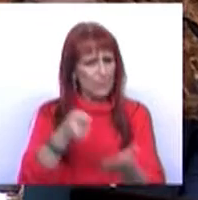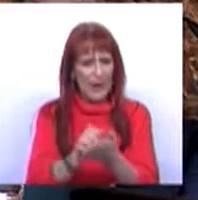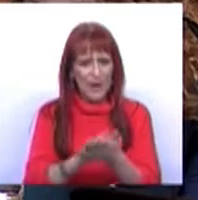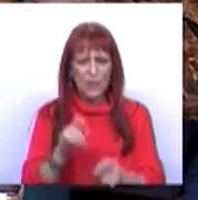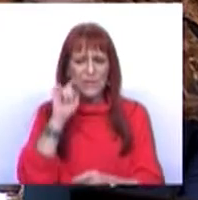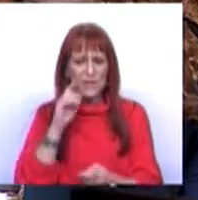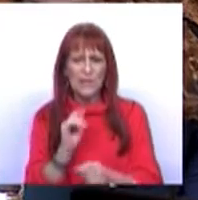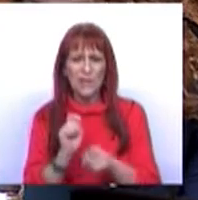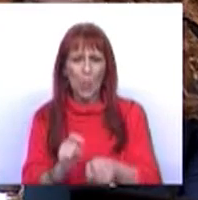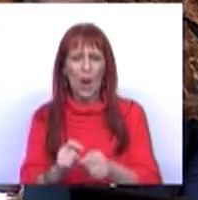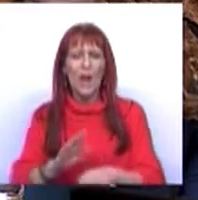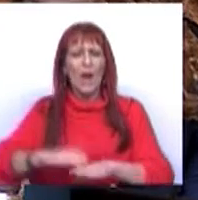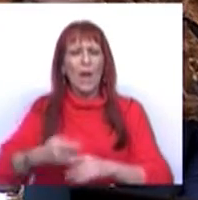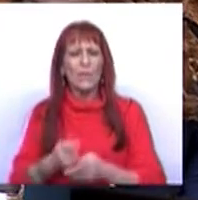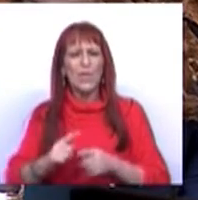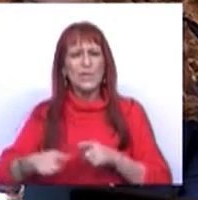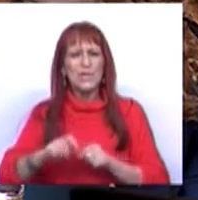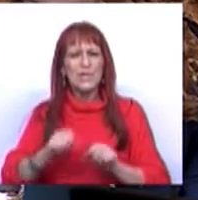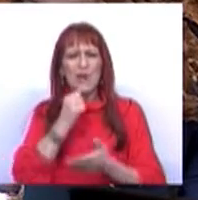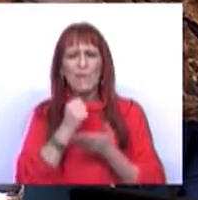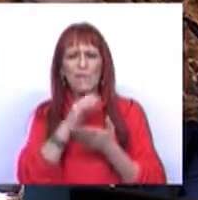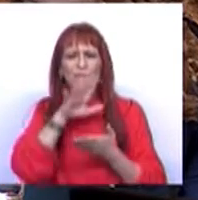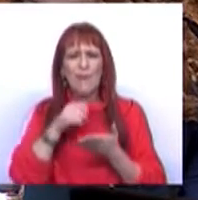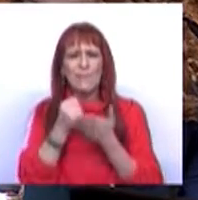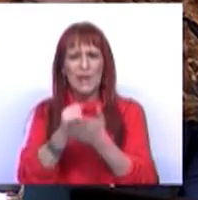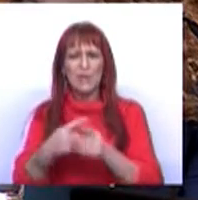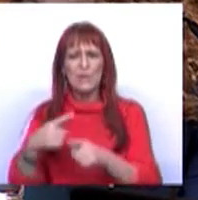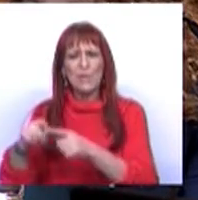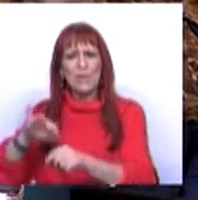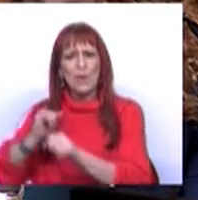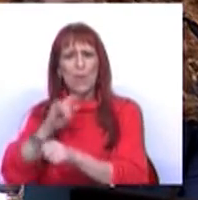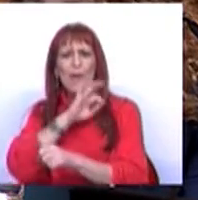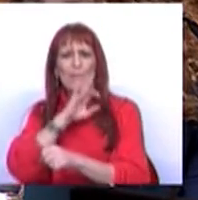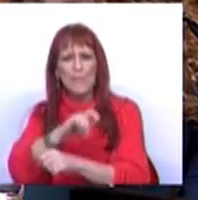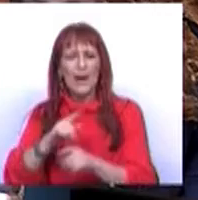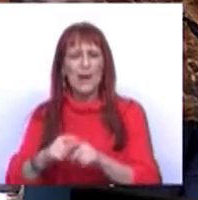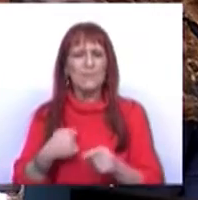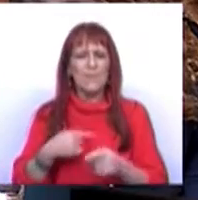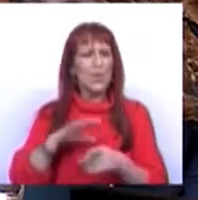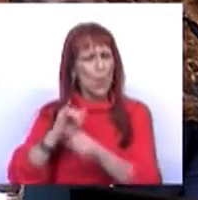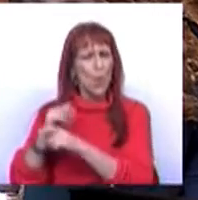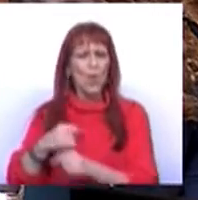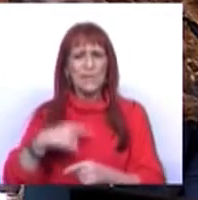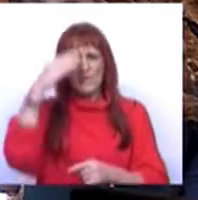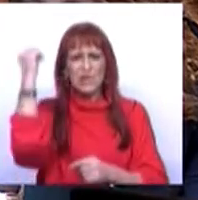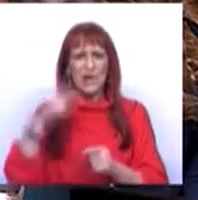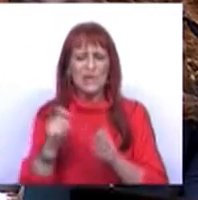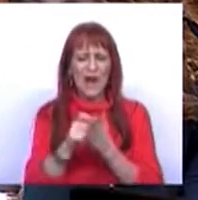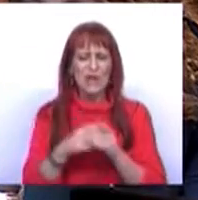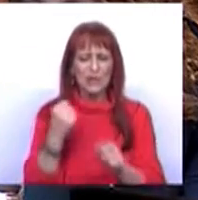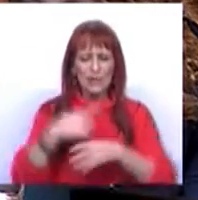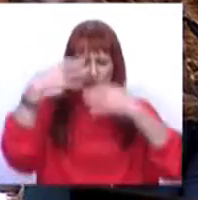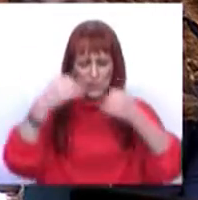infância, o reforço do abono de família, as prestações de parentalidade, entre outras. Mas não nos podemos esquecer da agenda para o trabalho digno e